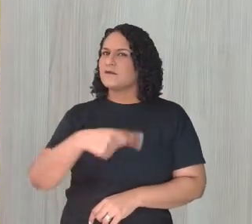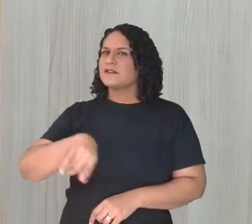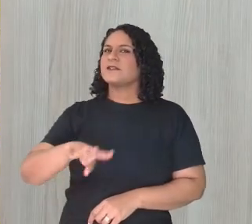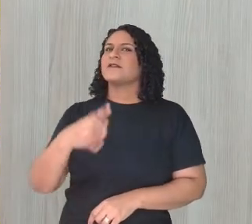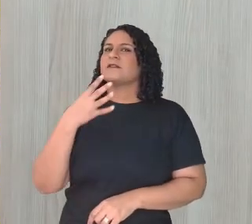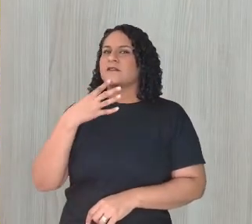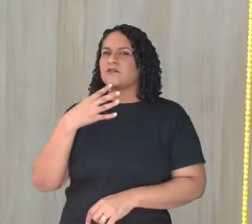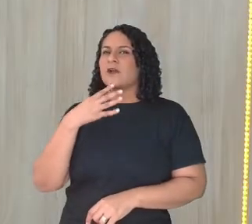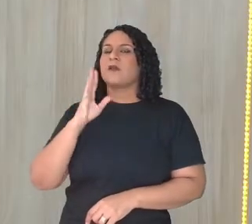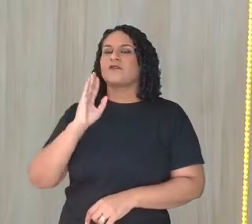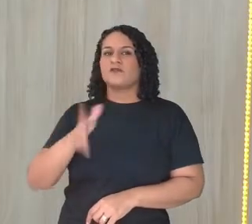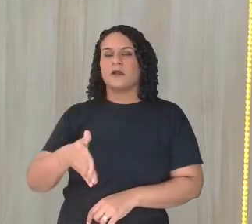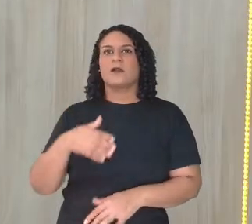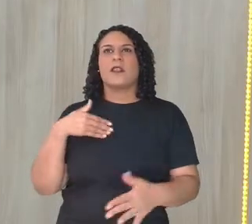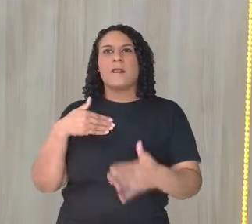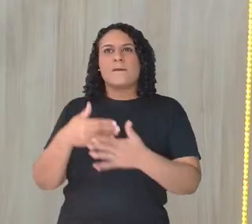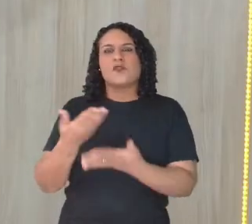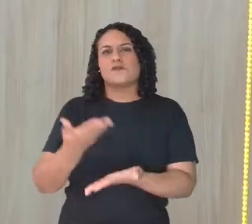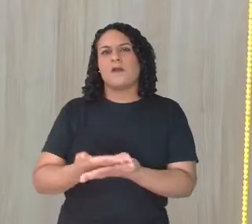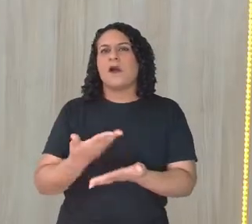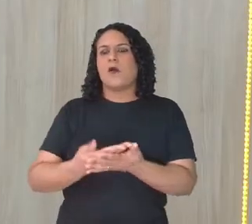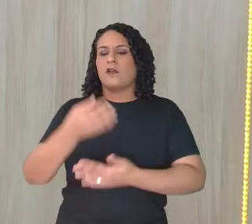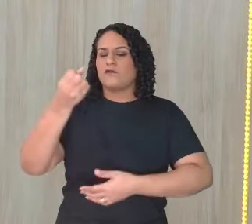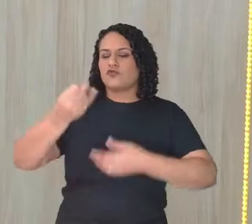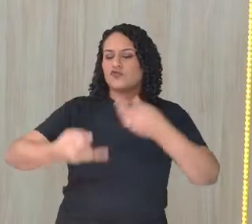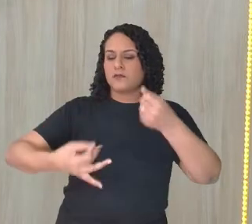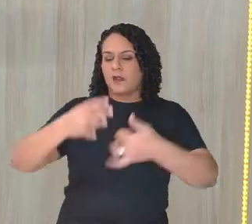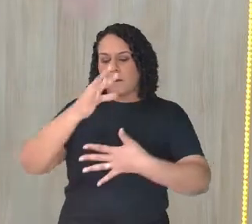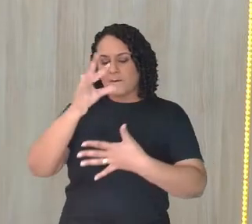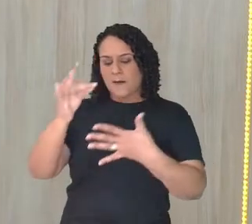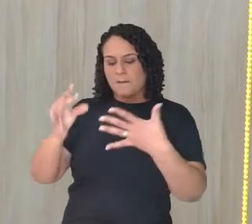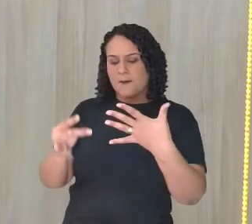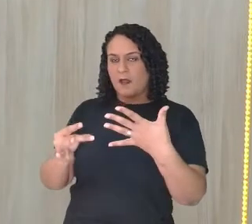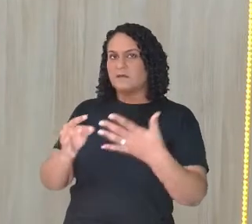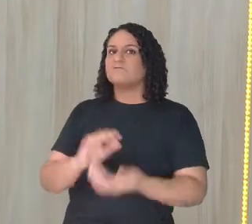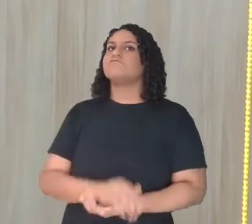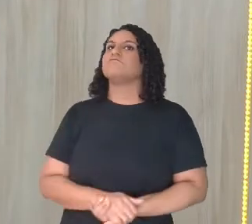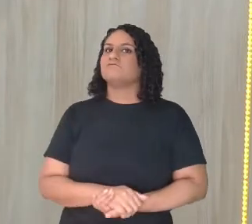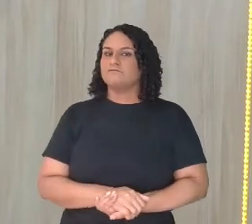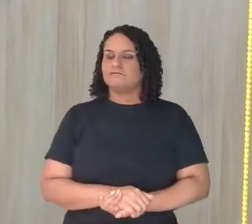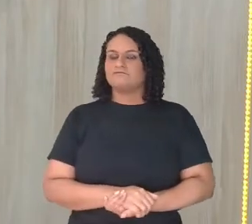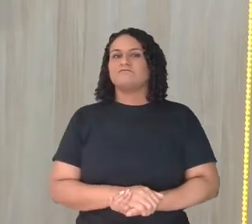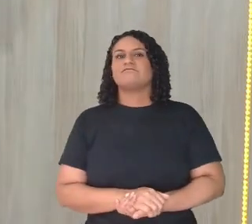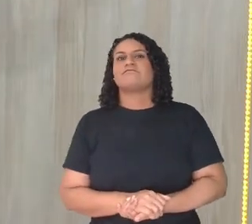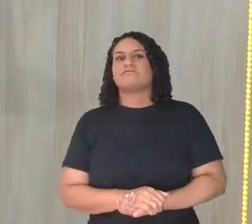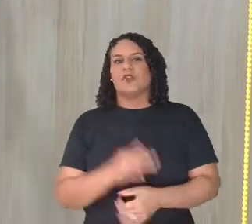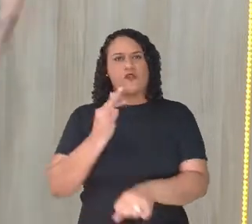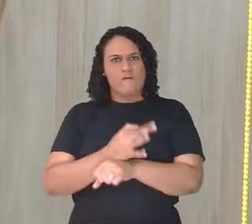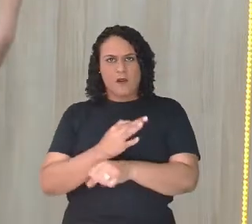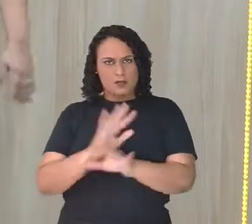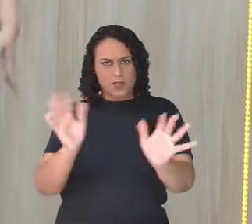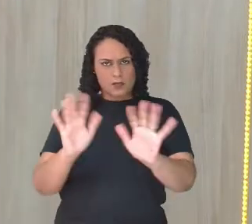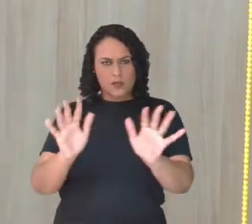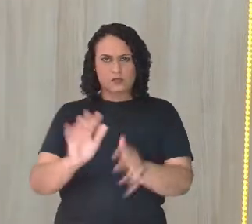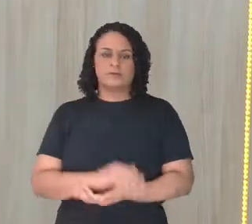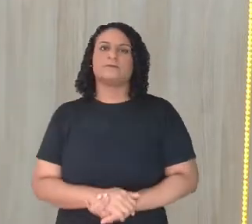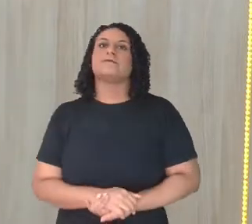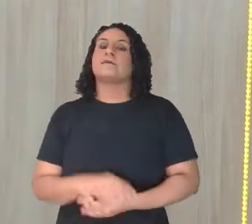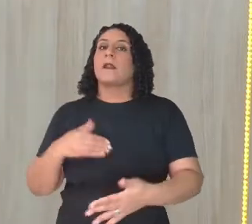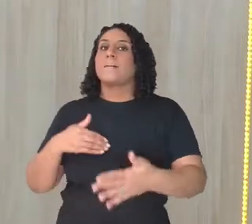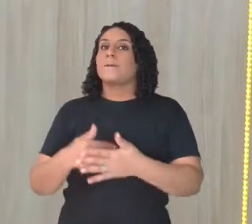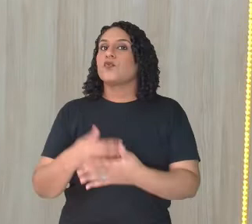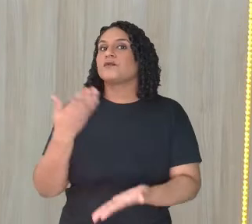aula, réplica, tréplica, o que é isso? E aí vocês não podem faltar. Onde vivem, de onde vem. Então,